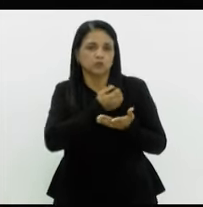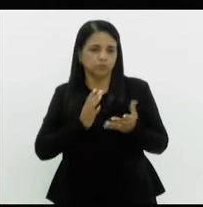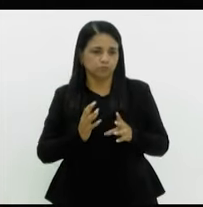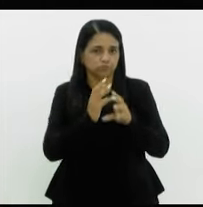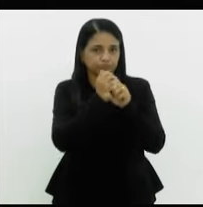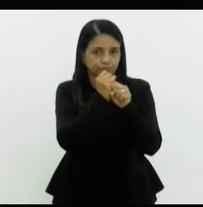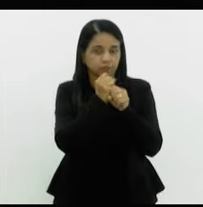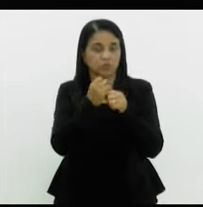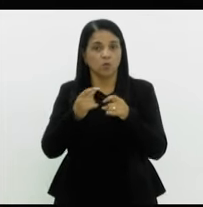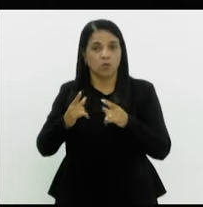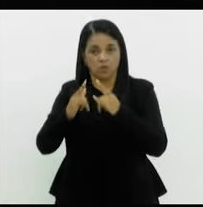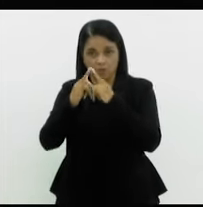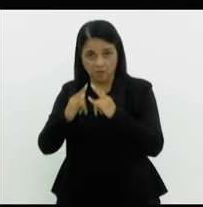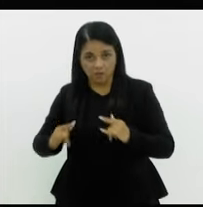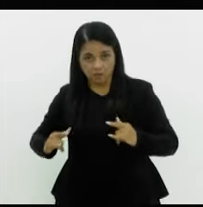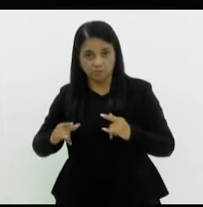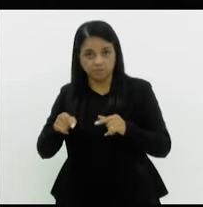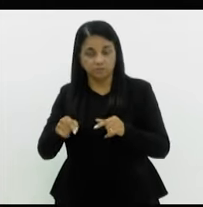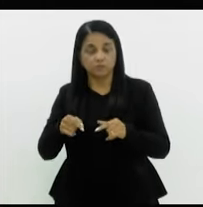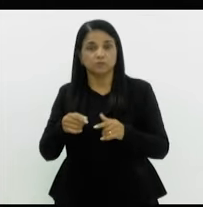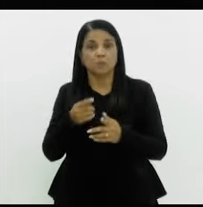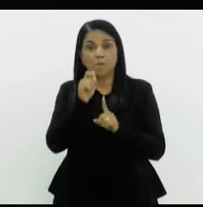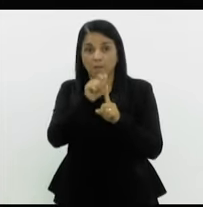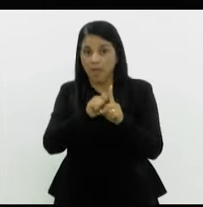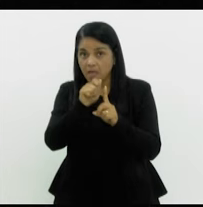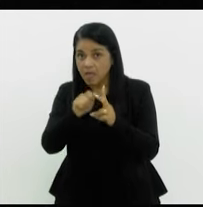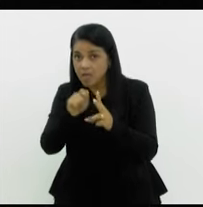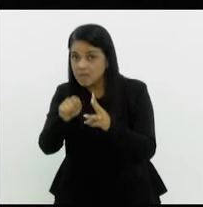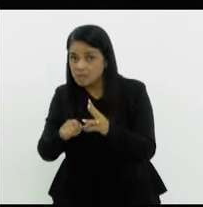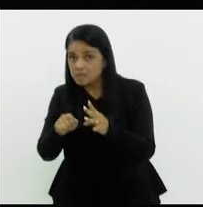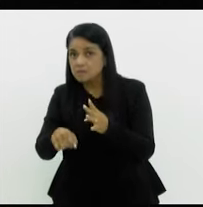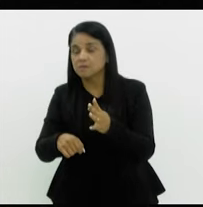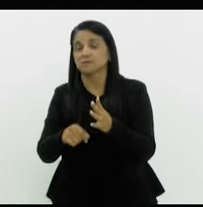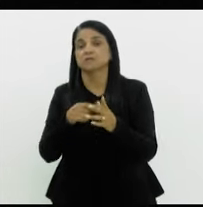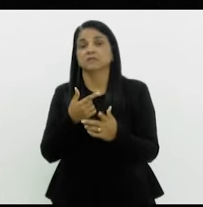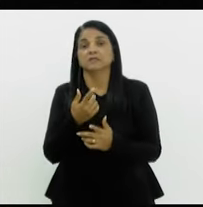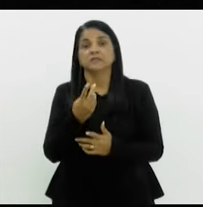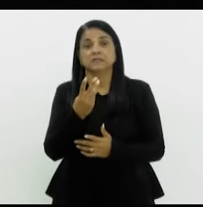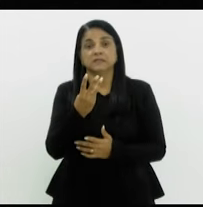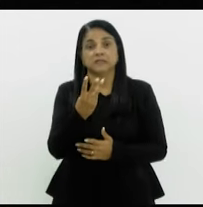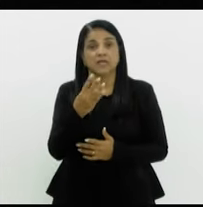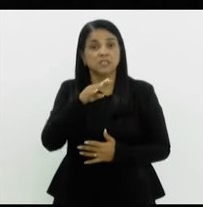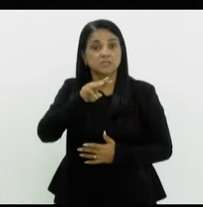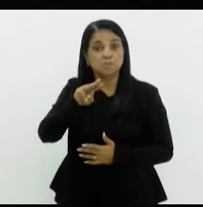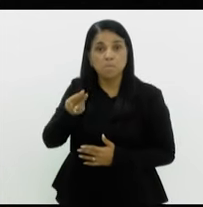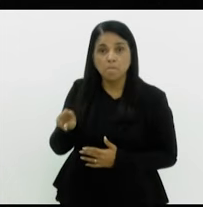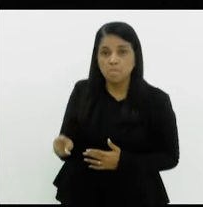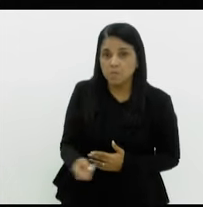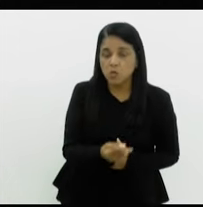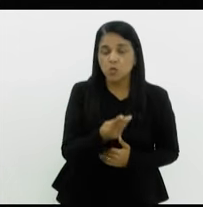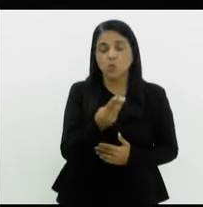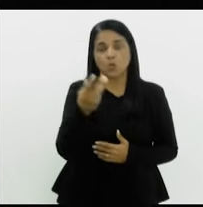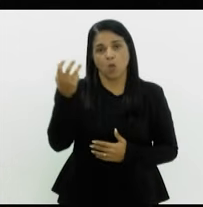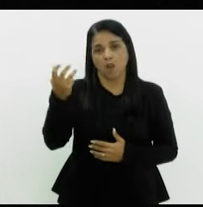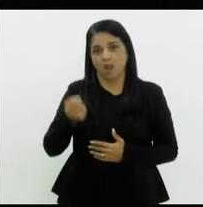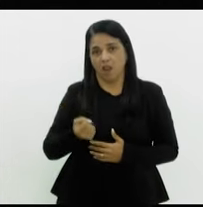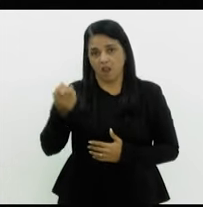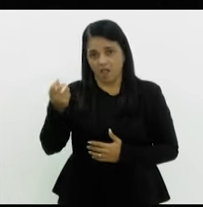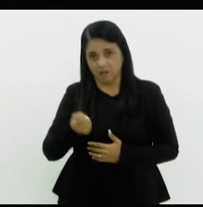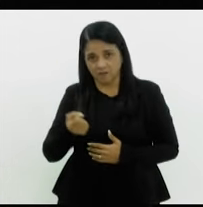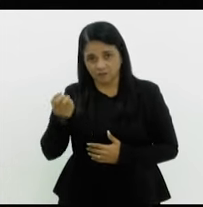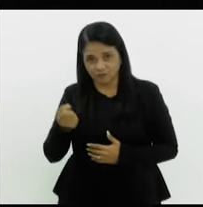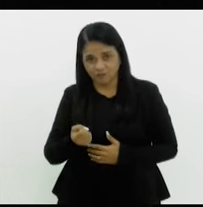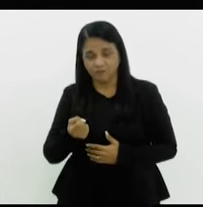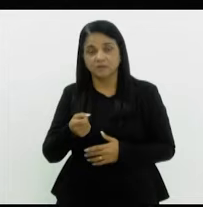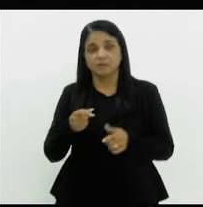o assentamento produz mensalmente mais de 3 mil litros de leite e anualmente mais de 1.000 caixas